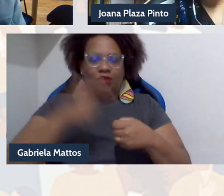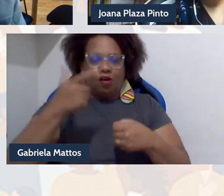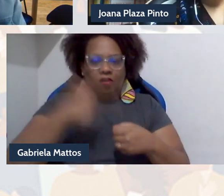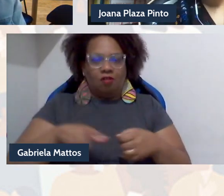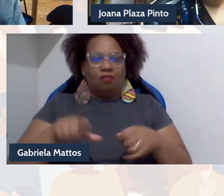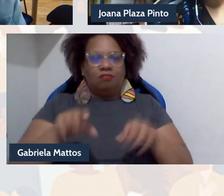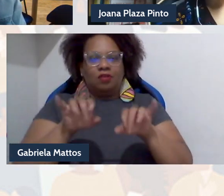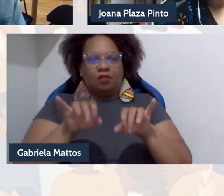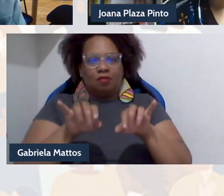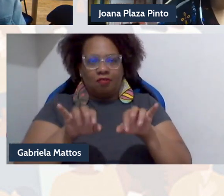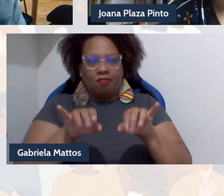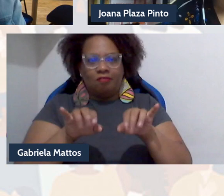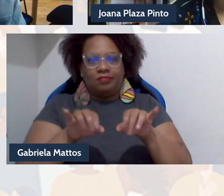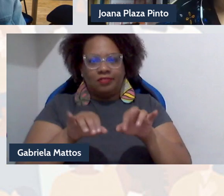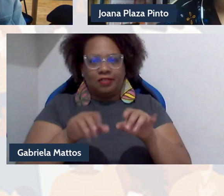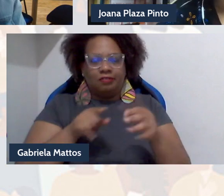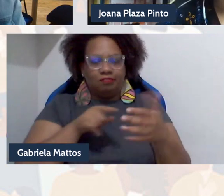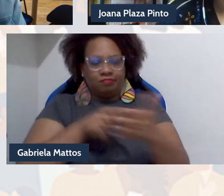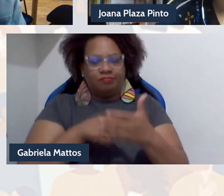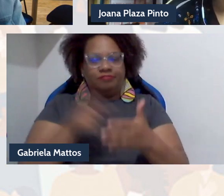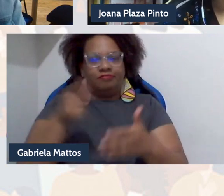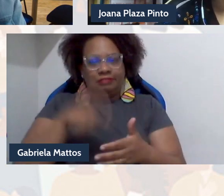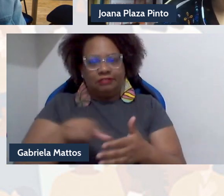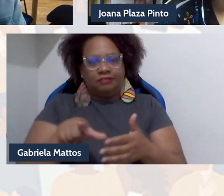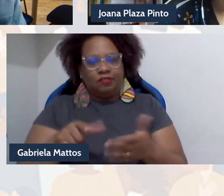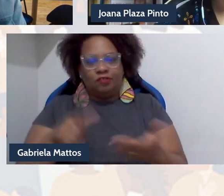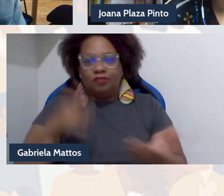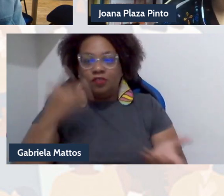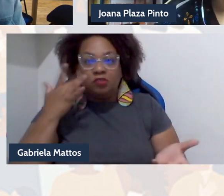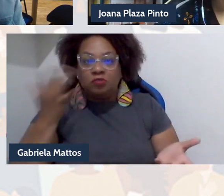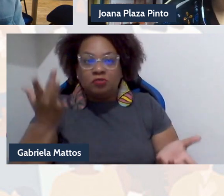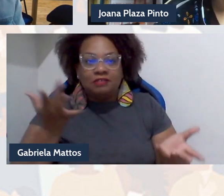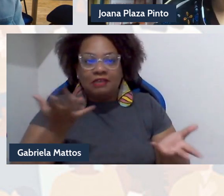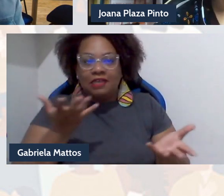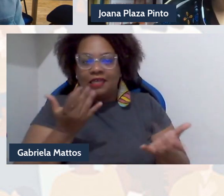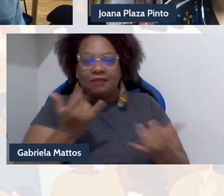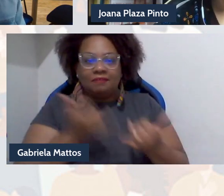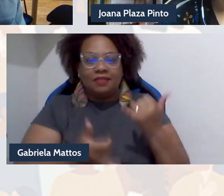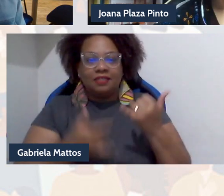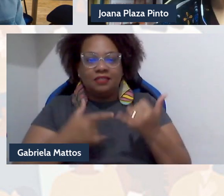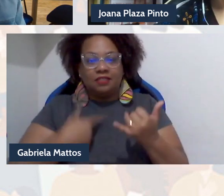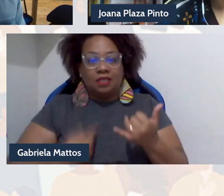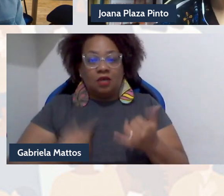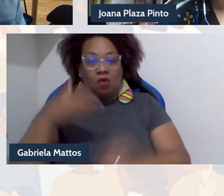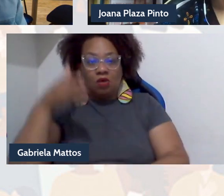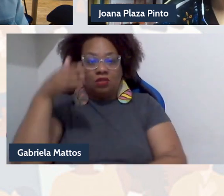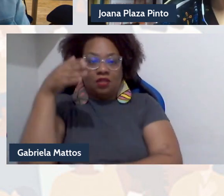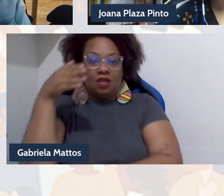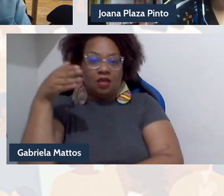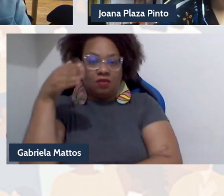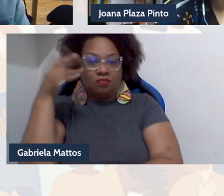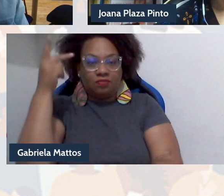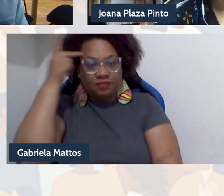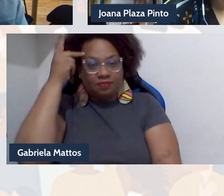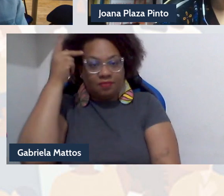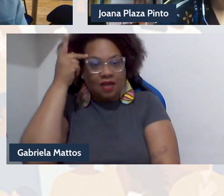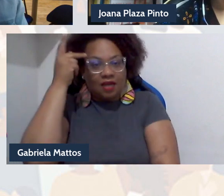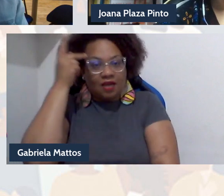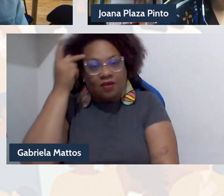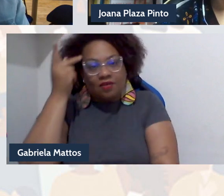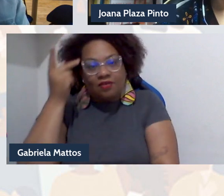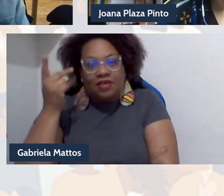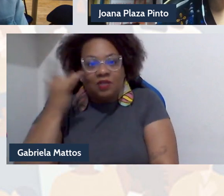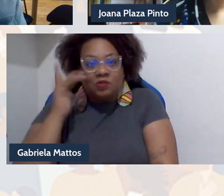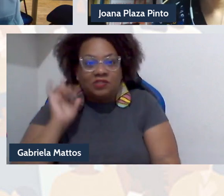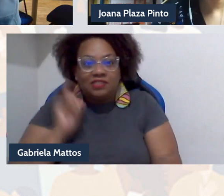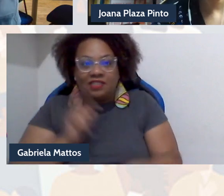novo, essas coisas, né? Não sei o que está acontecendo, eu estou aqui num hotel, né, em São Paulo, Então, não sei se, de repente, o horário,